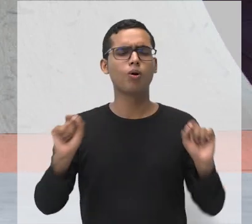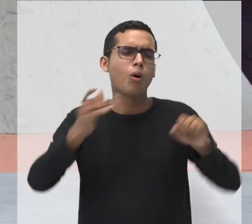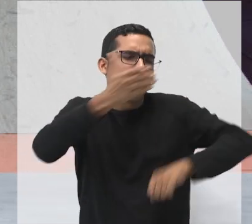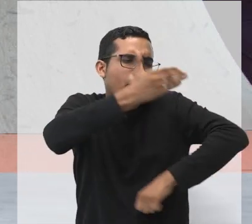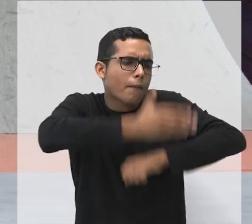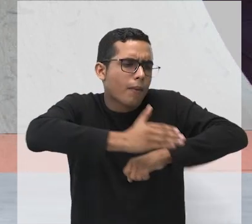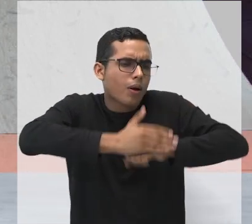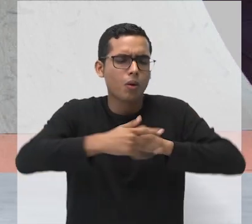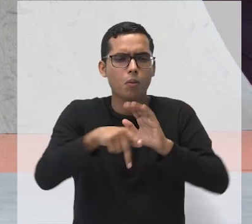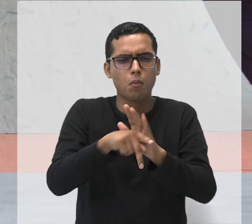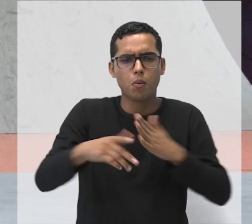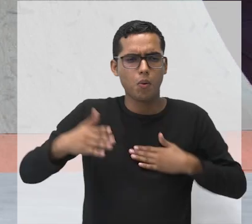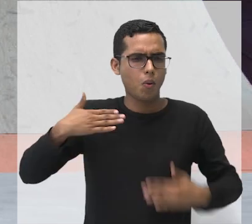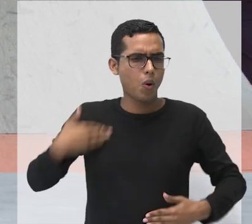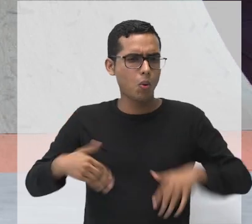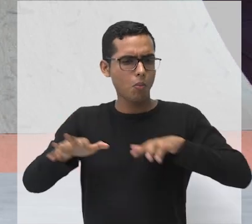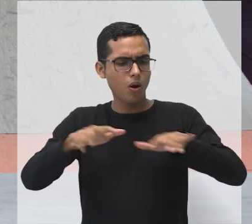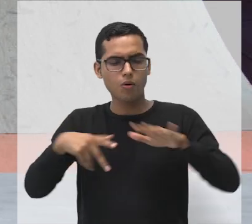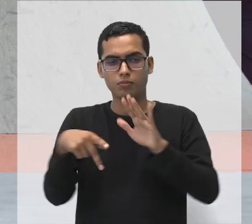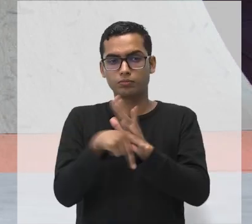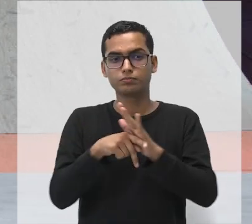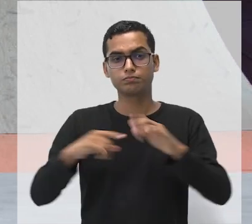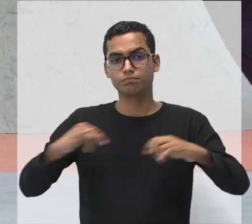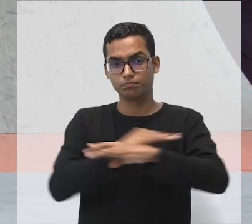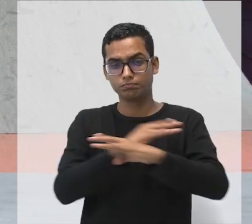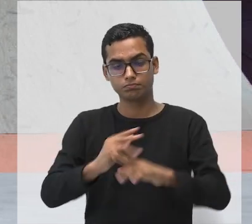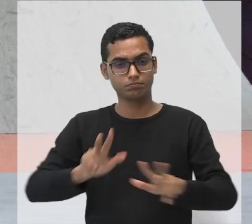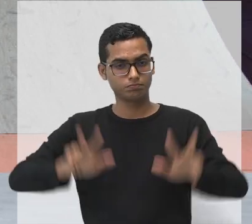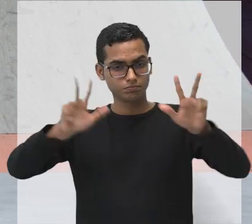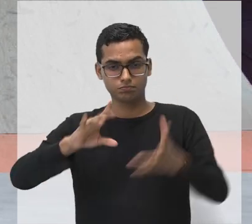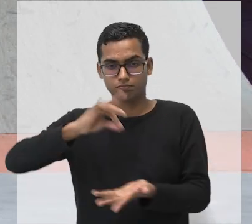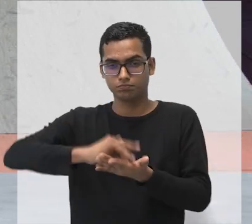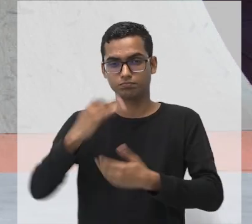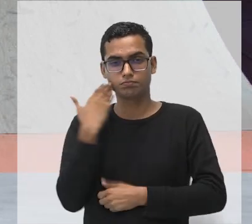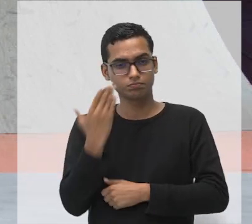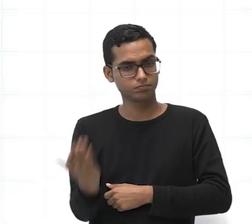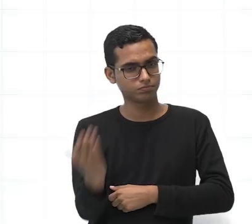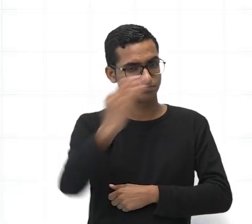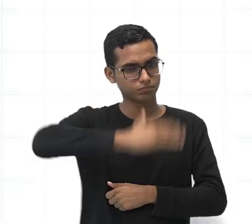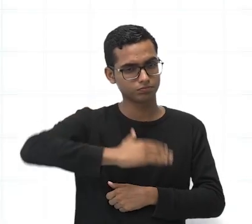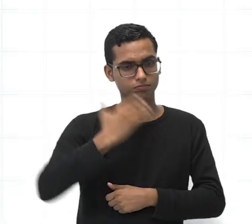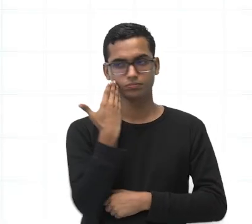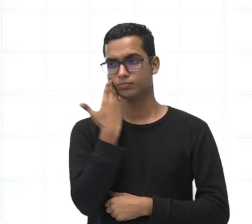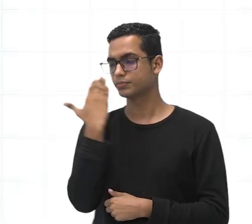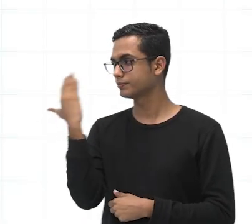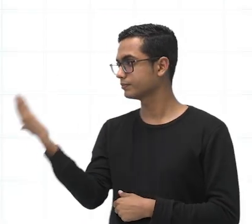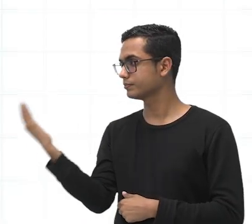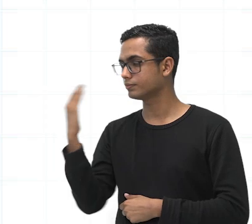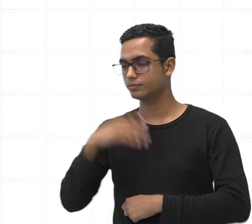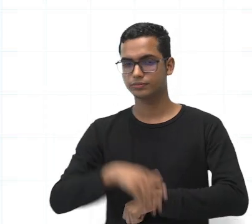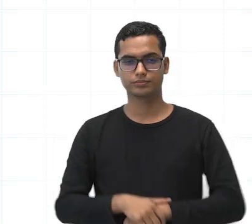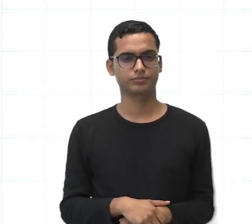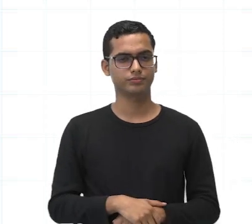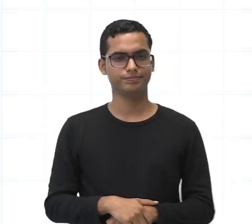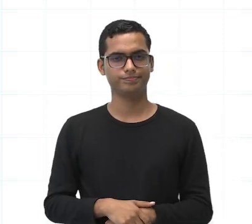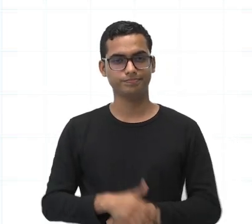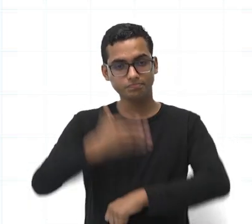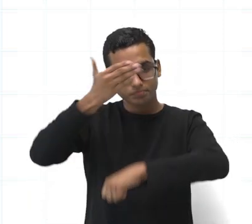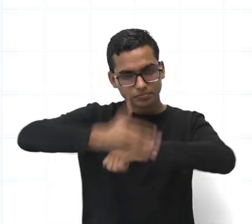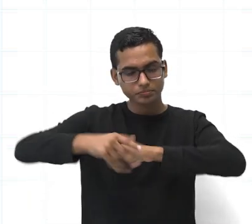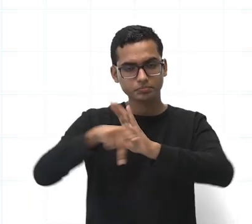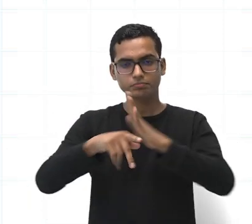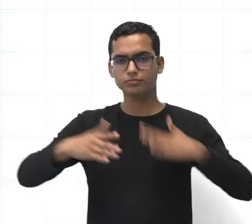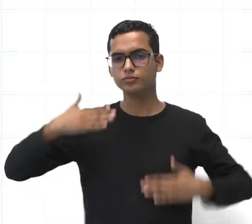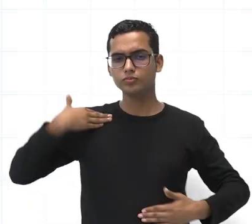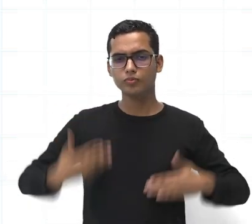na verdade, essas práticas corporais de aventura. Vamos ver então? Então observem aí. As práticas corporais de